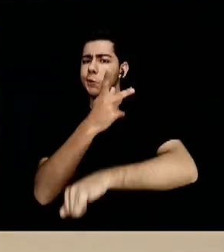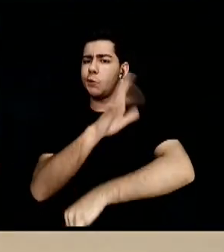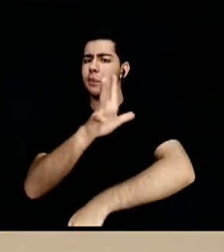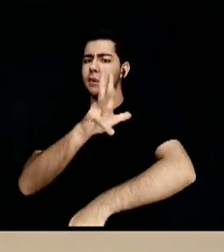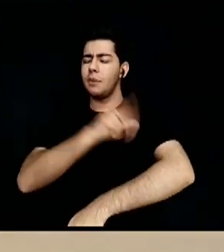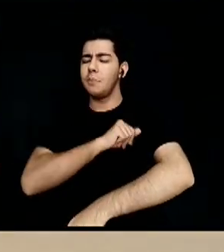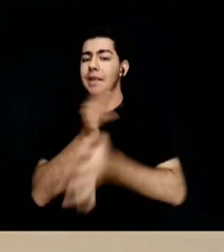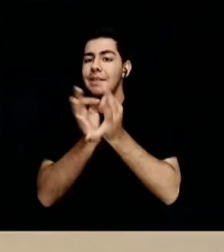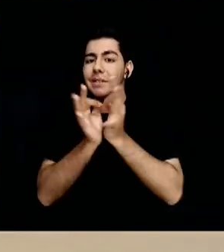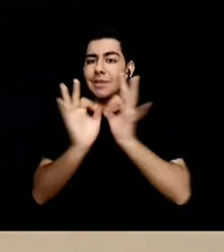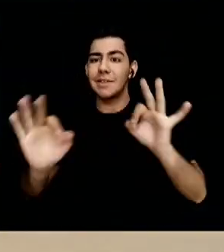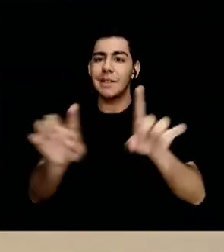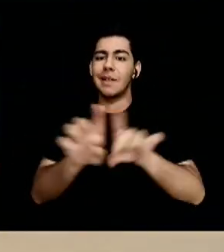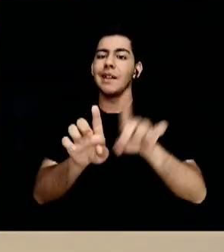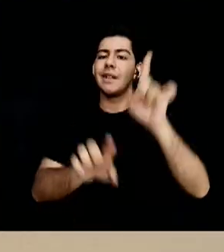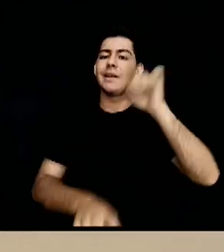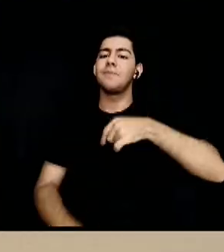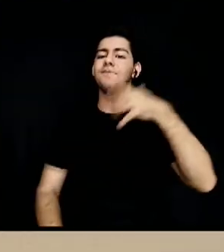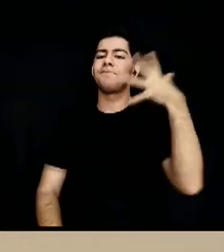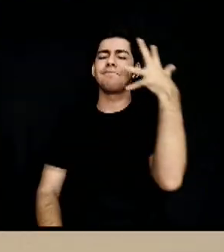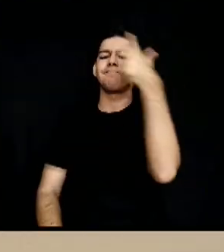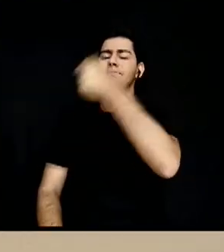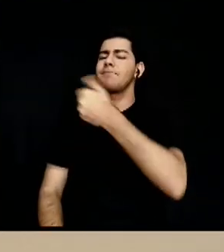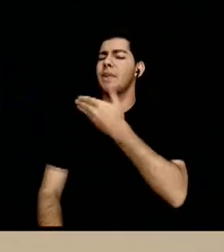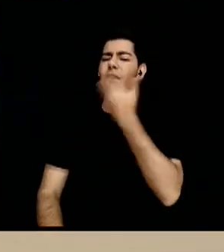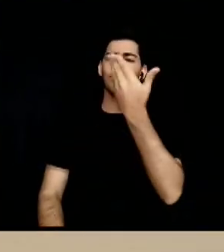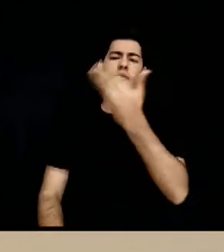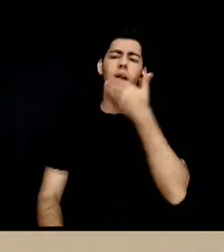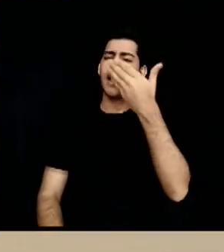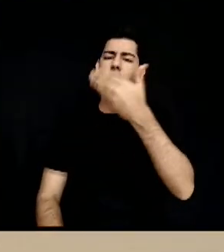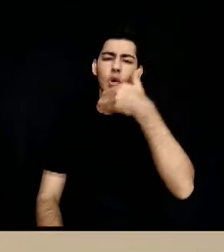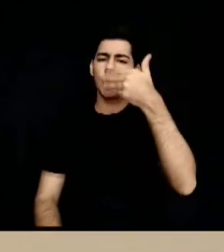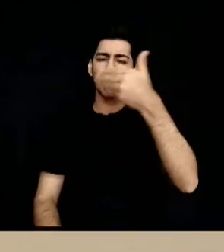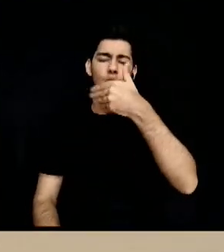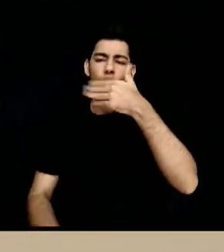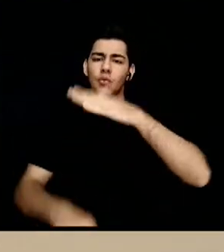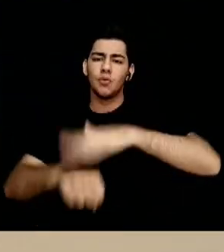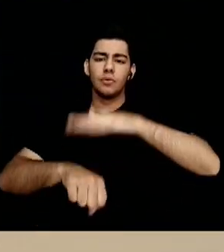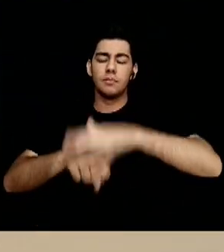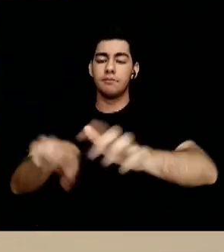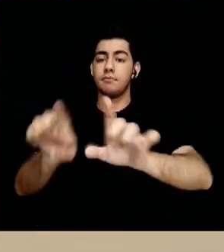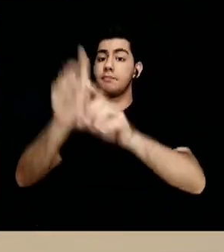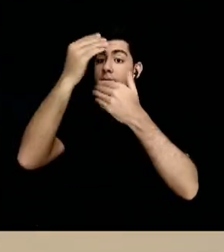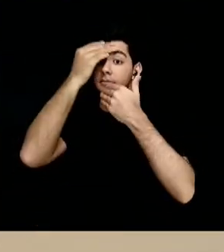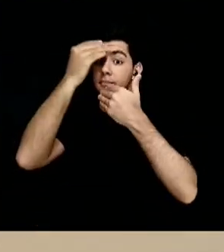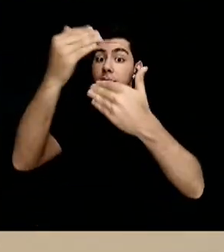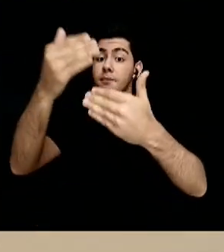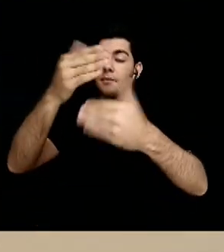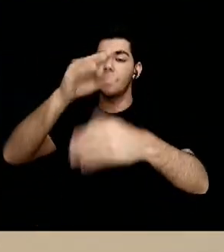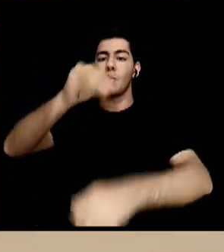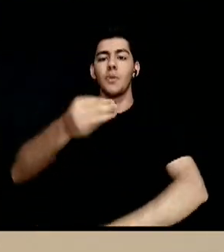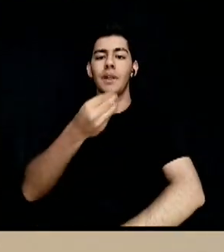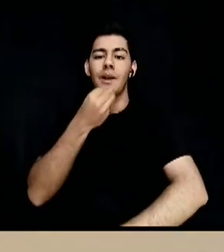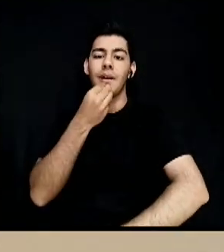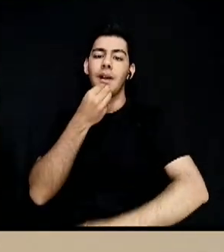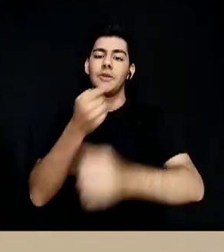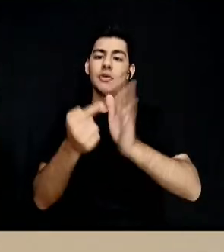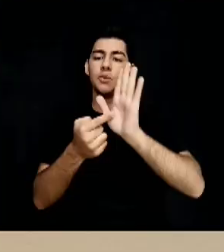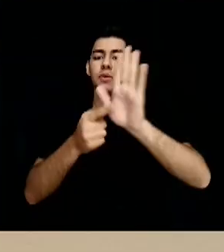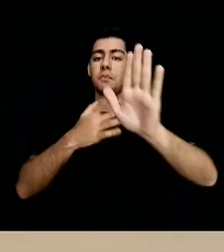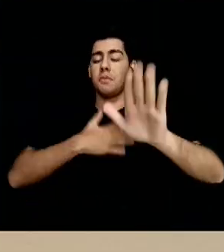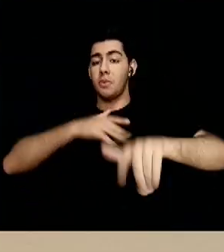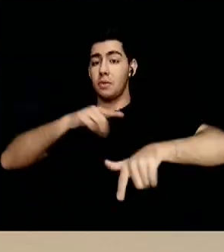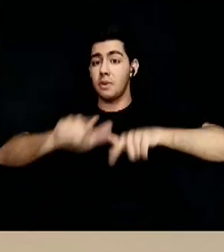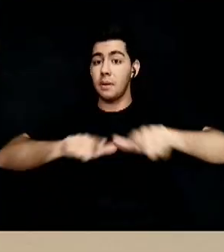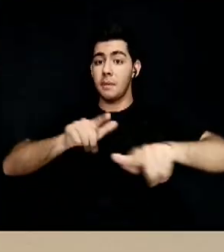lindo, super fácil de fazer. Eu que agradeço, né, a oportunidade de ter vocês aqui no meu